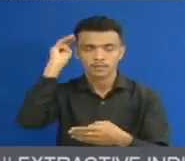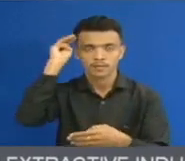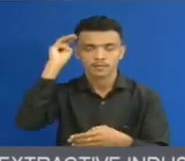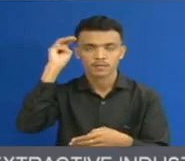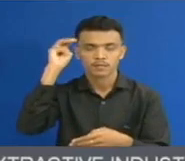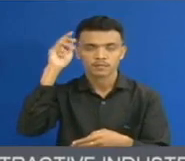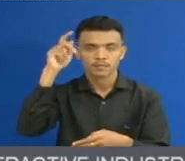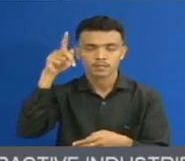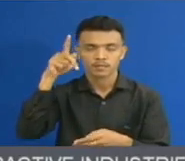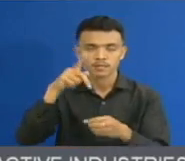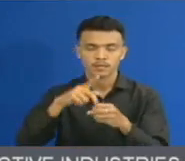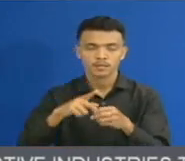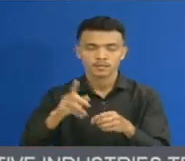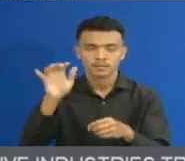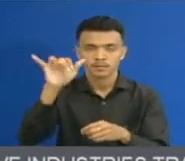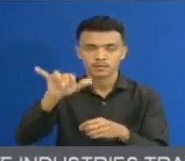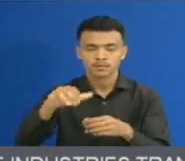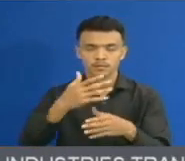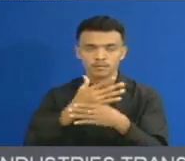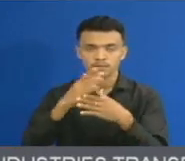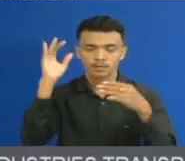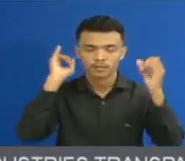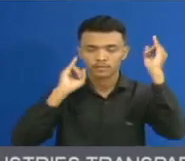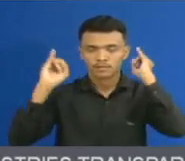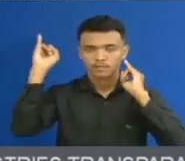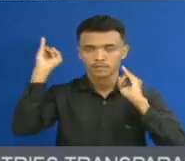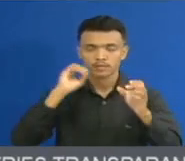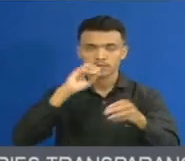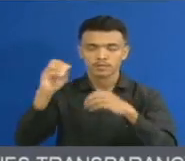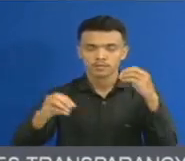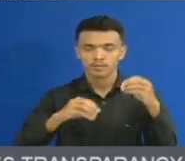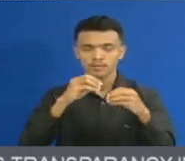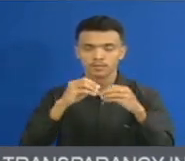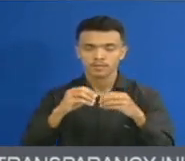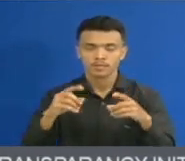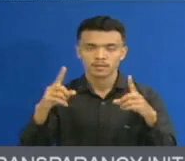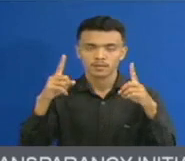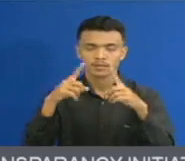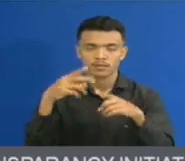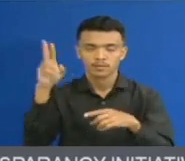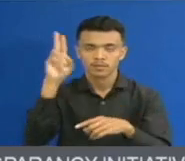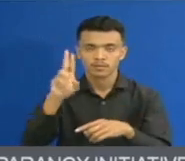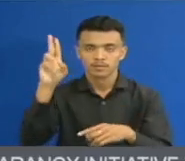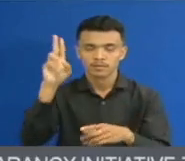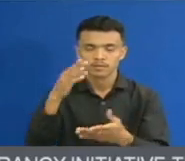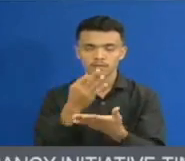Petróleos e Minerais, deve ser a maior disseminação de informação, com a transparência para a utilização do